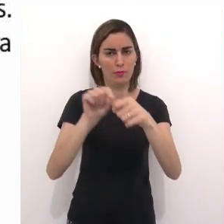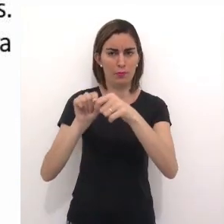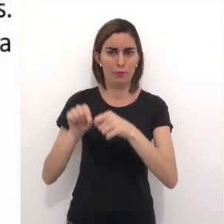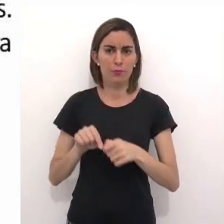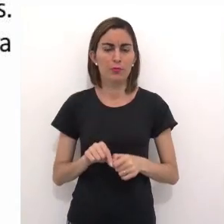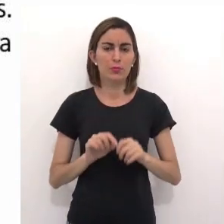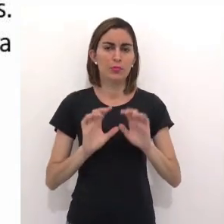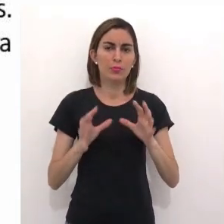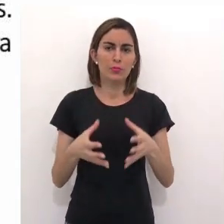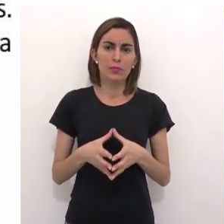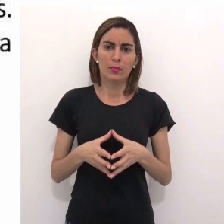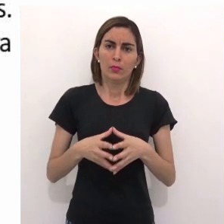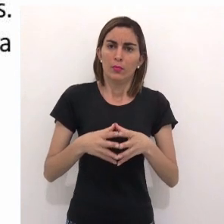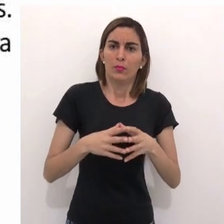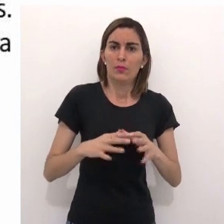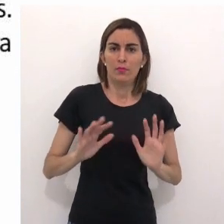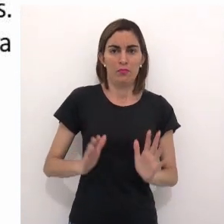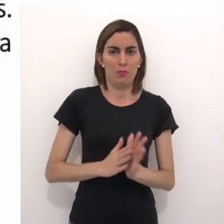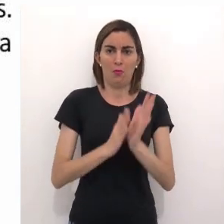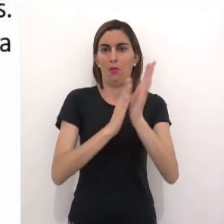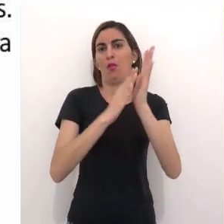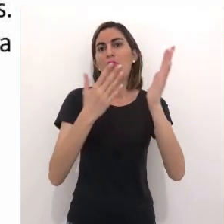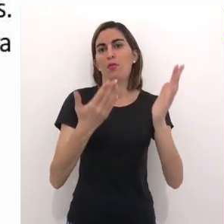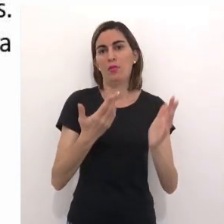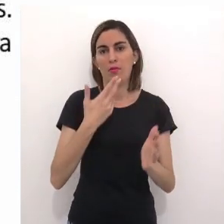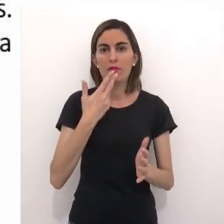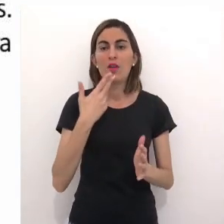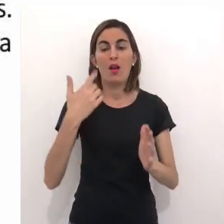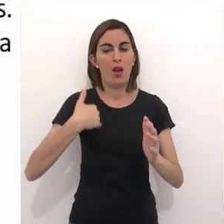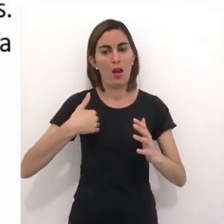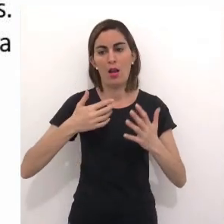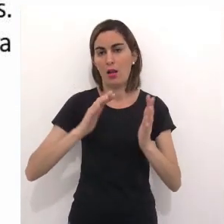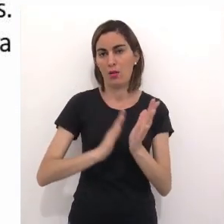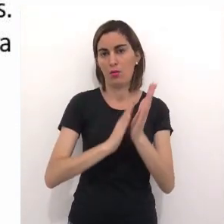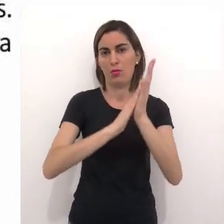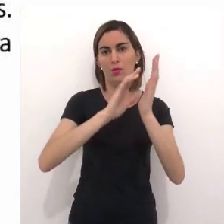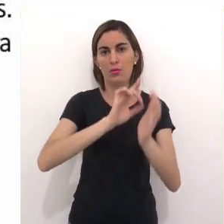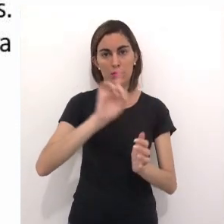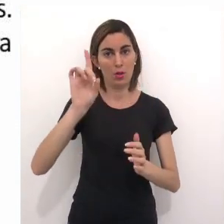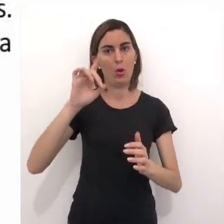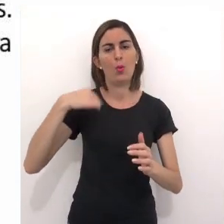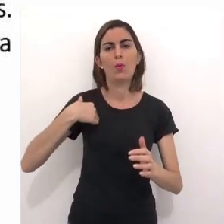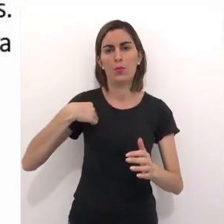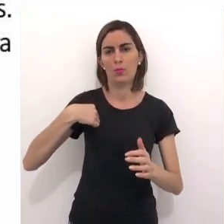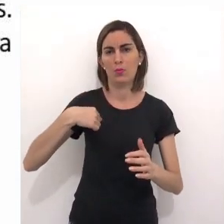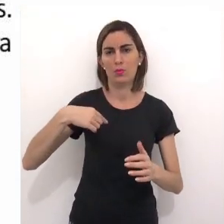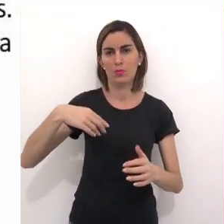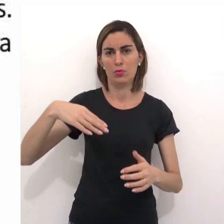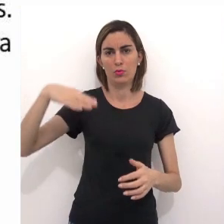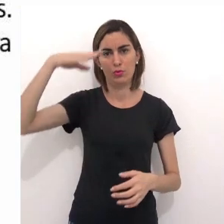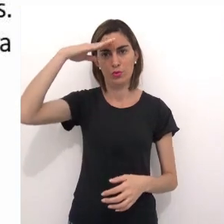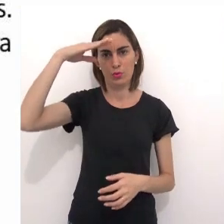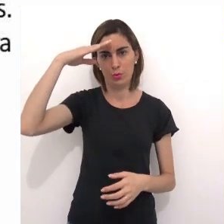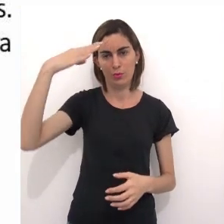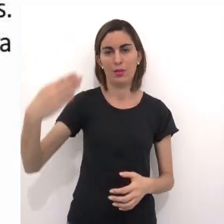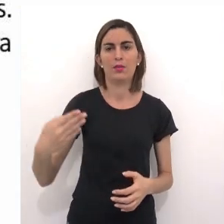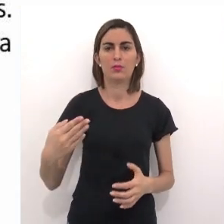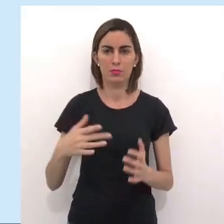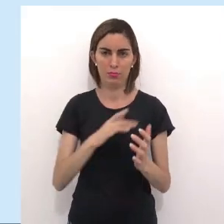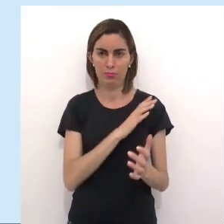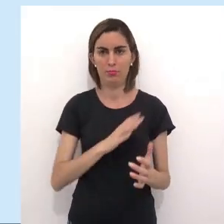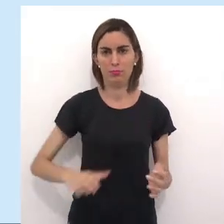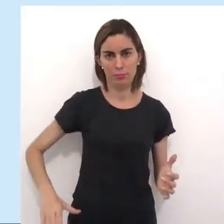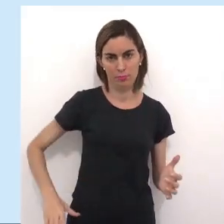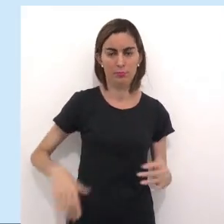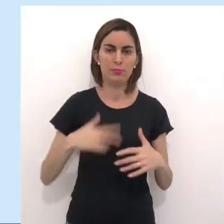realizava era pela glória de Deus. Um lema dos soldados de Cristo. Lembrando que no início a gente